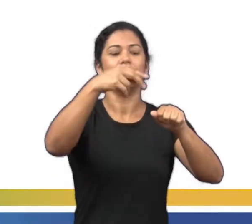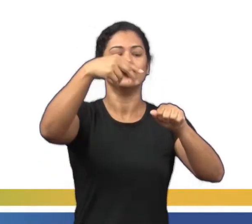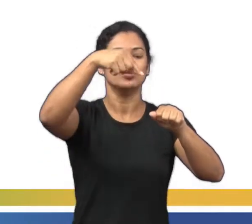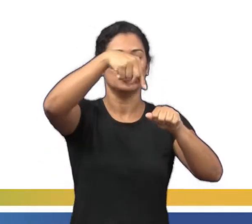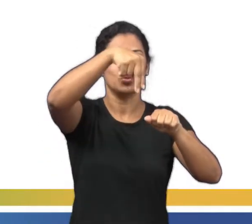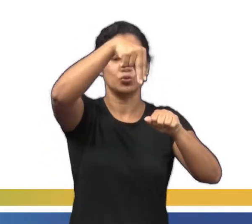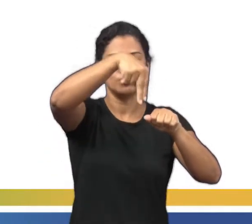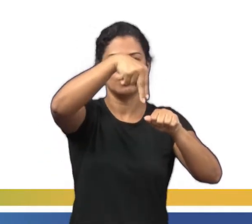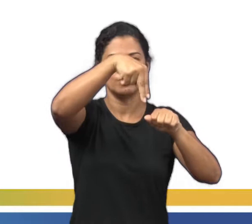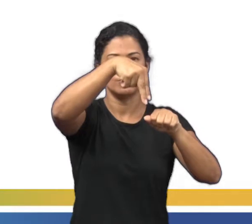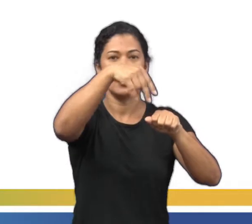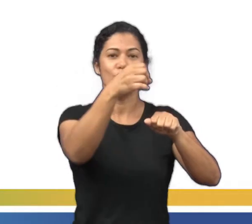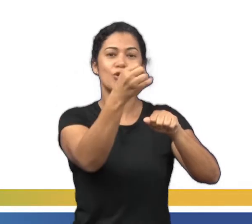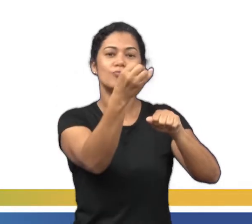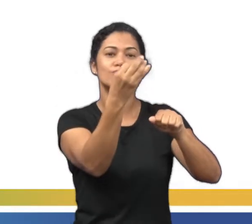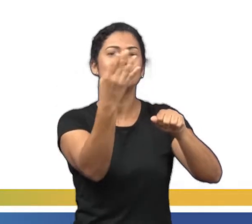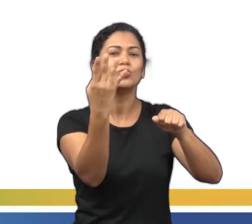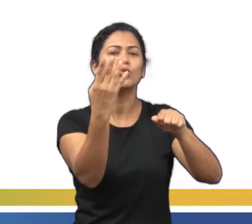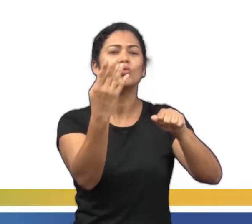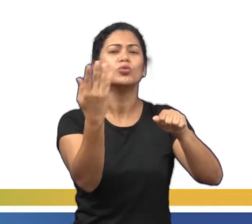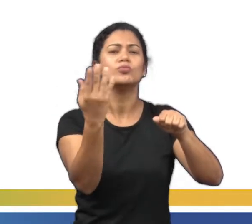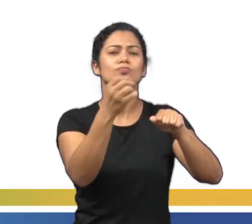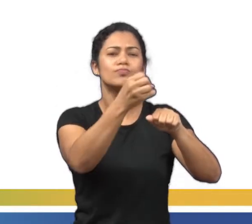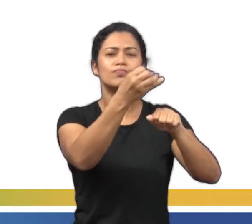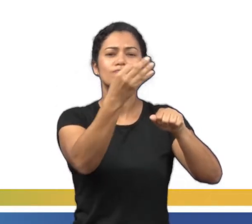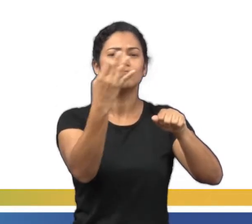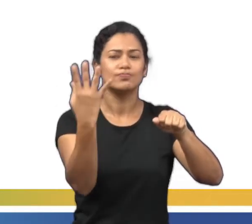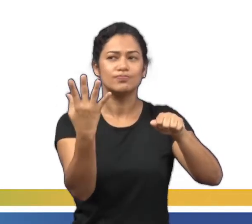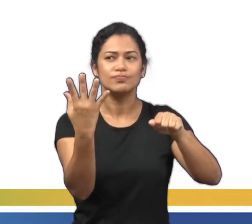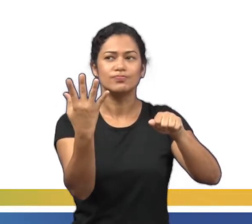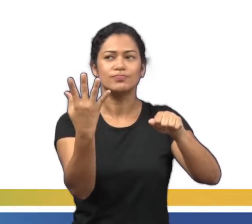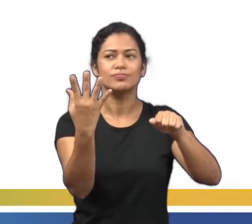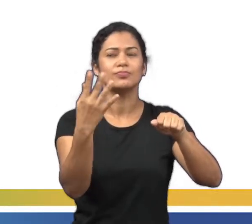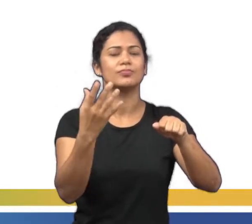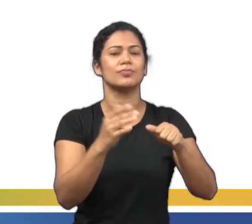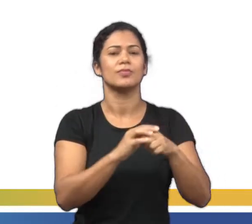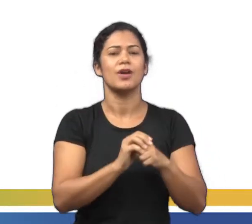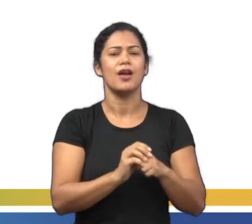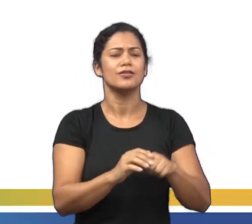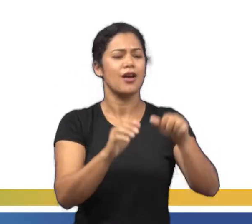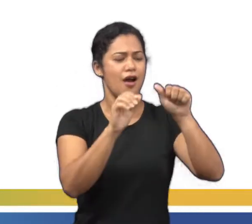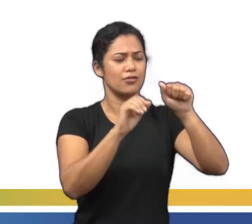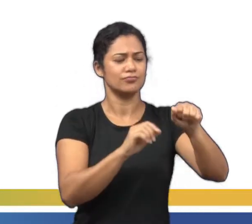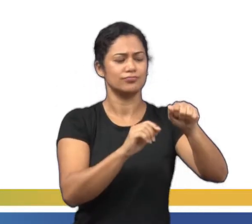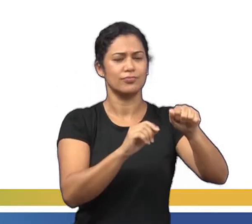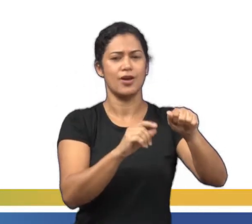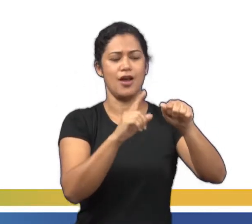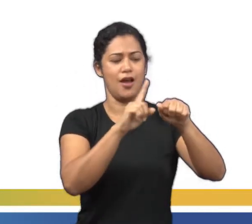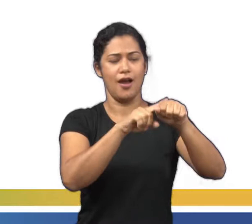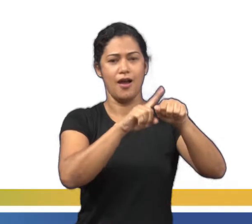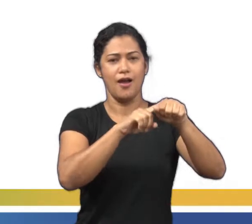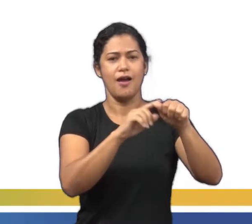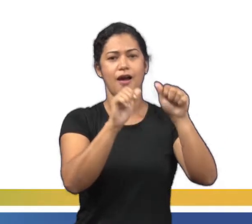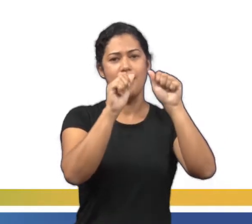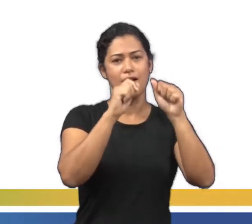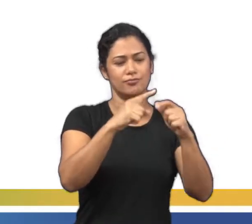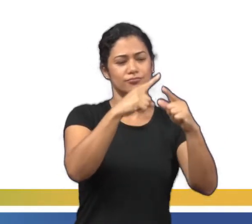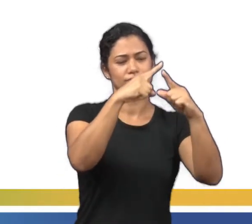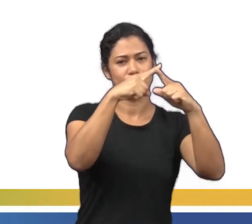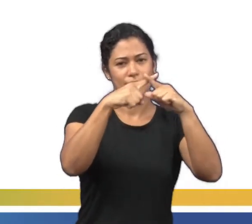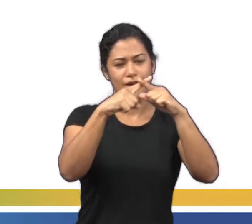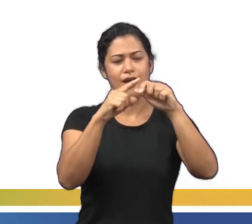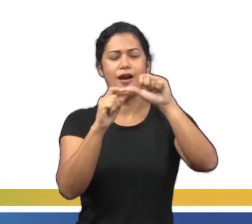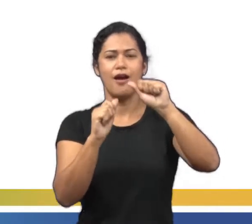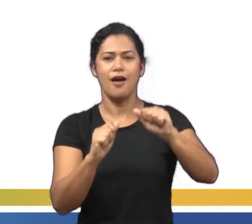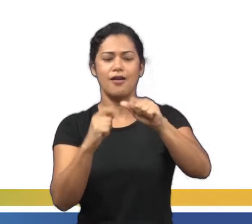esse expoente que vai dizer quantas vezes o A vai ser multiplicado por ele mesmo. Então, no caso ali, N